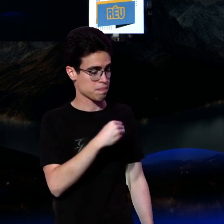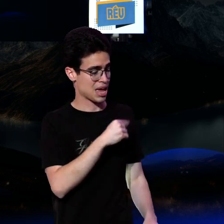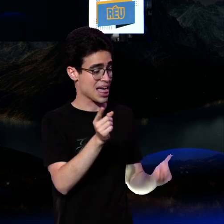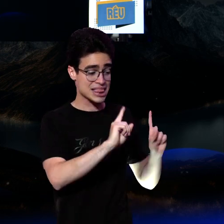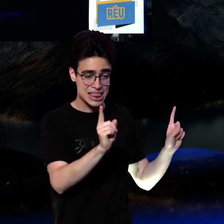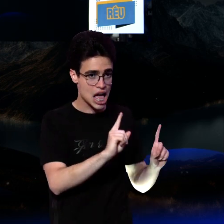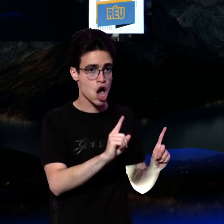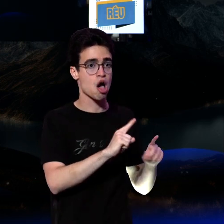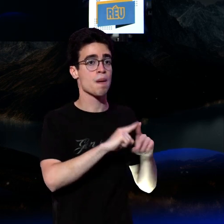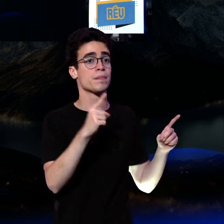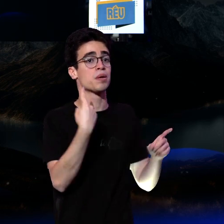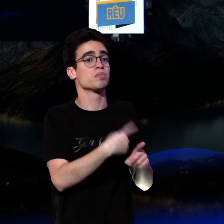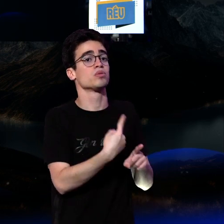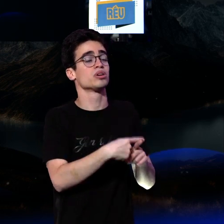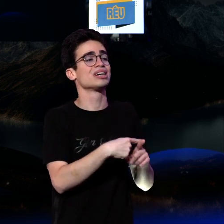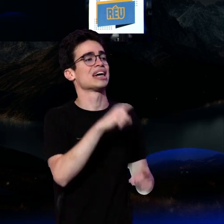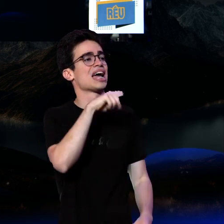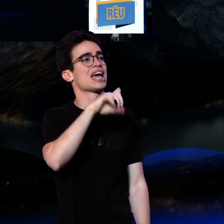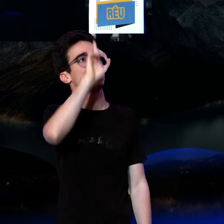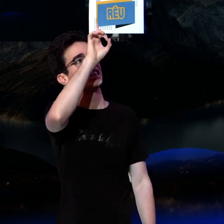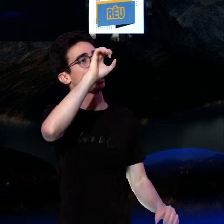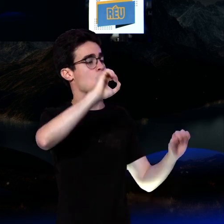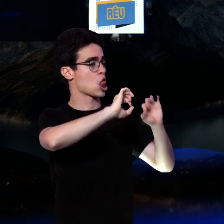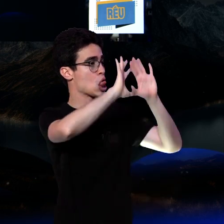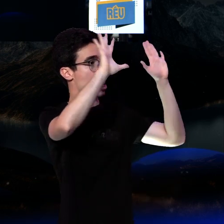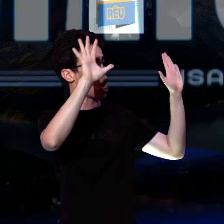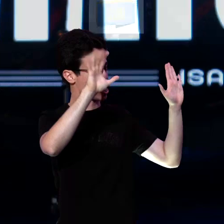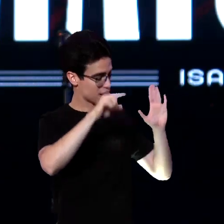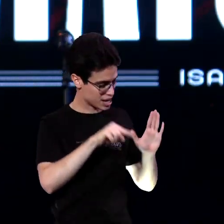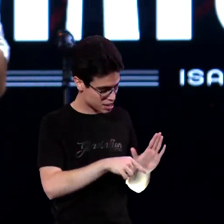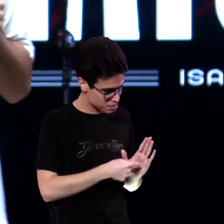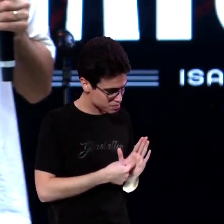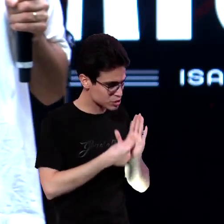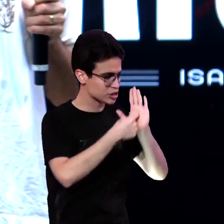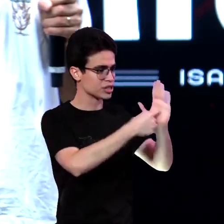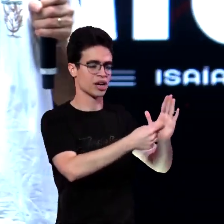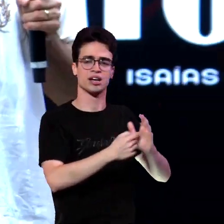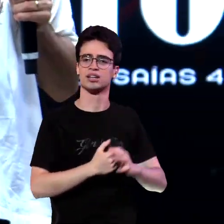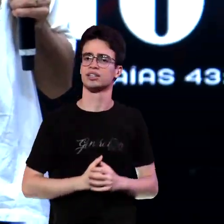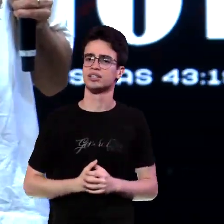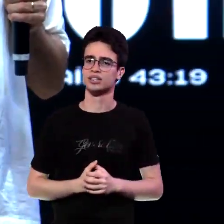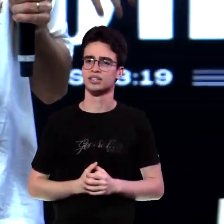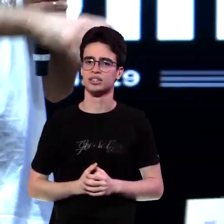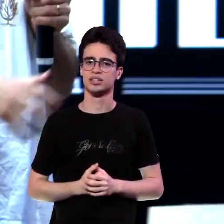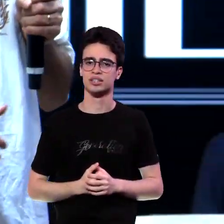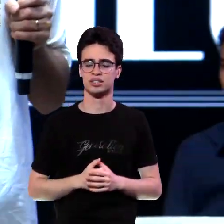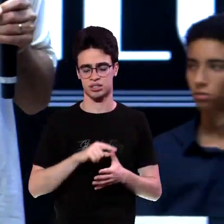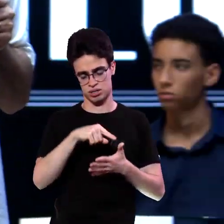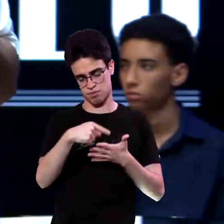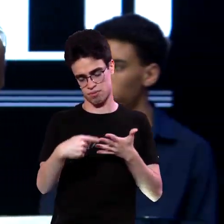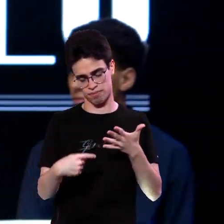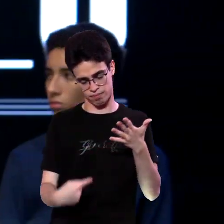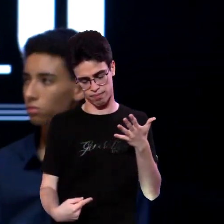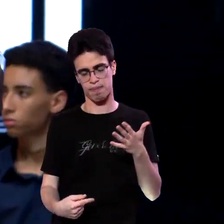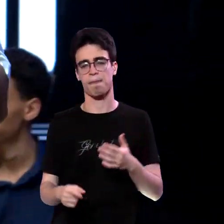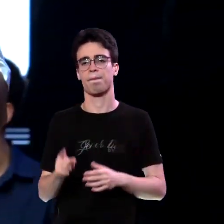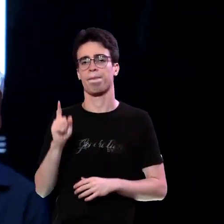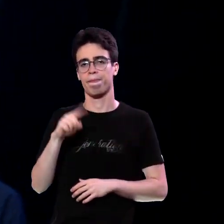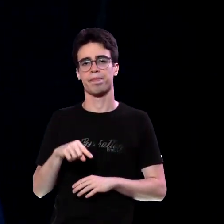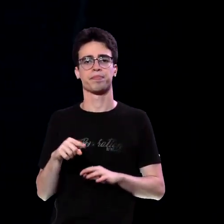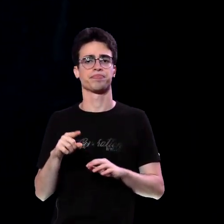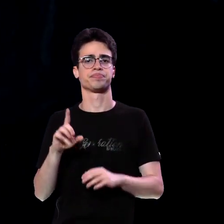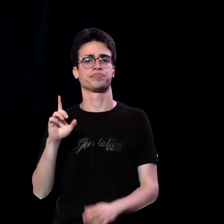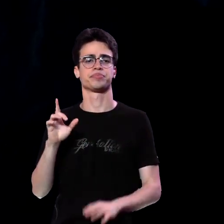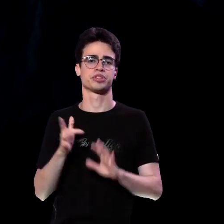que se manifestasse nele a obra de Deus. E depois nos versículos seguintes,